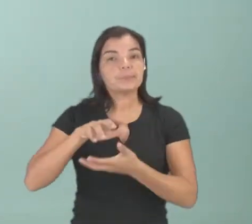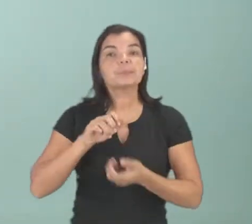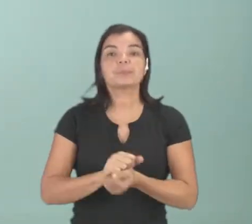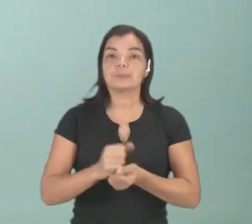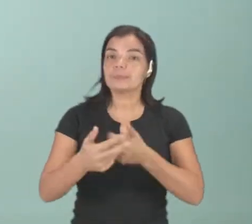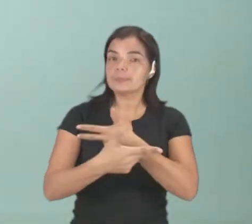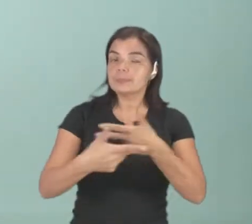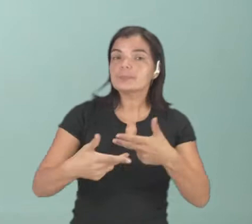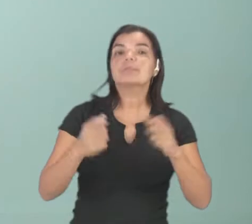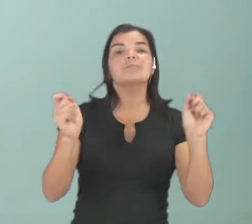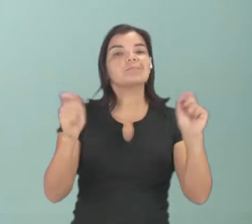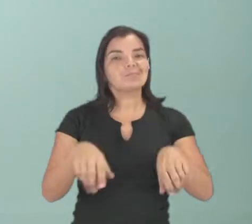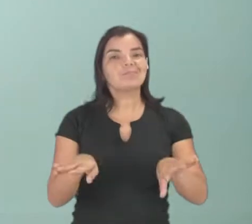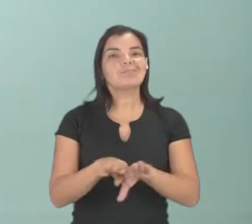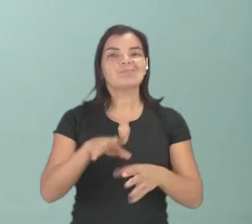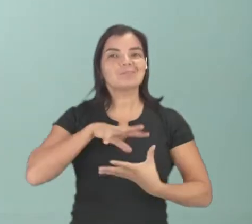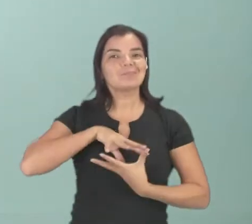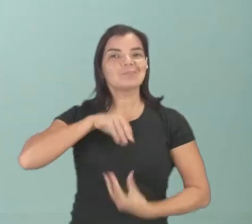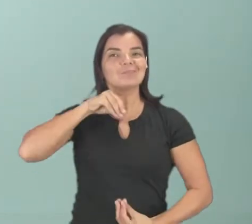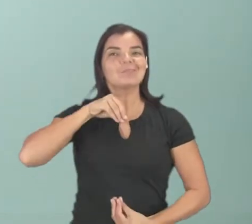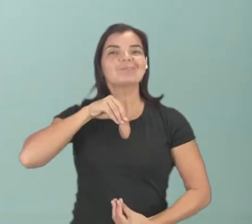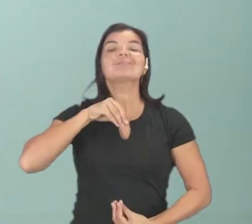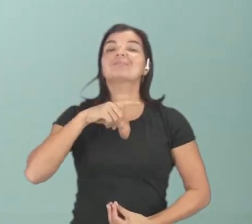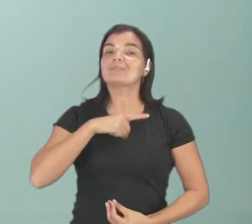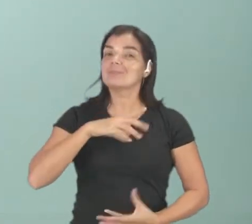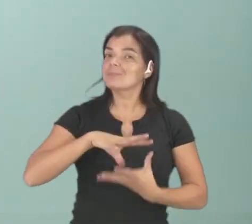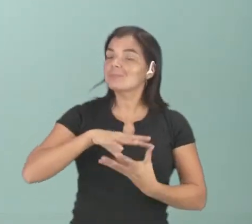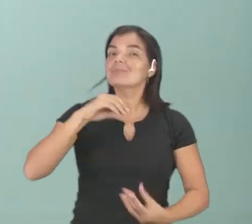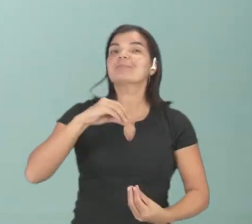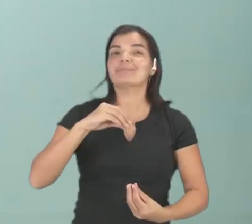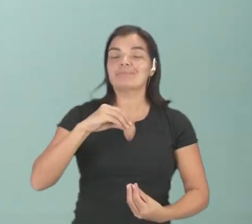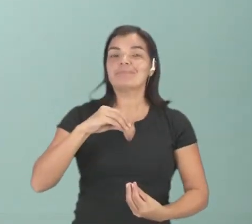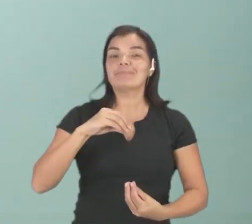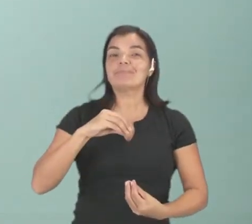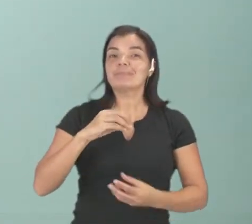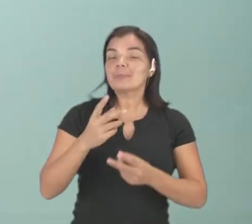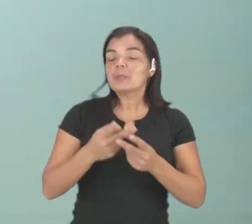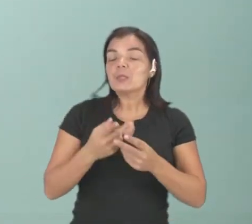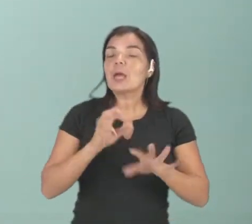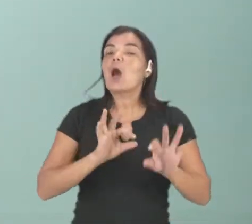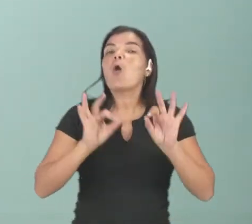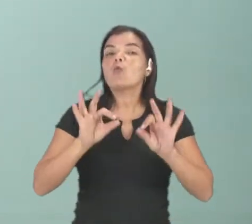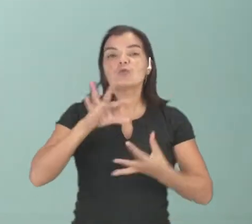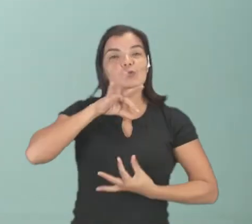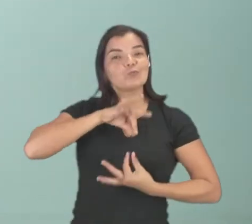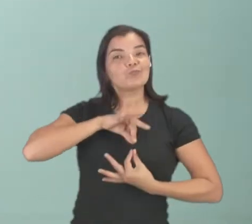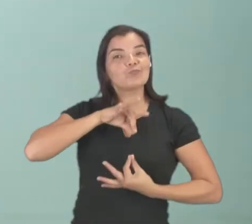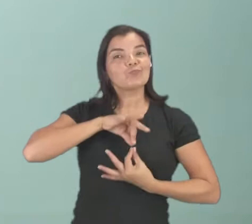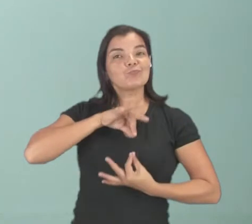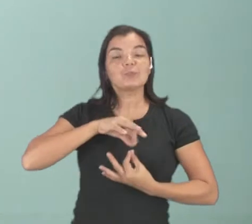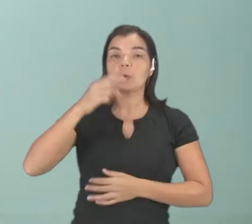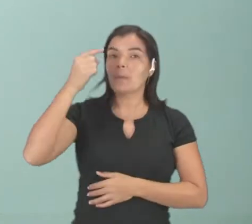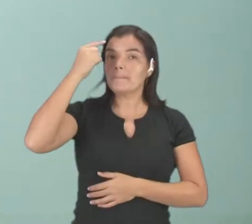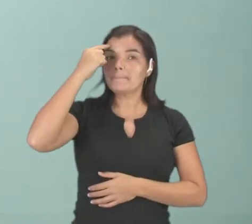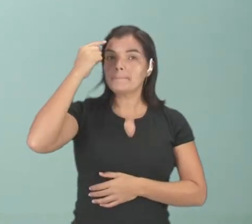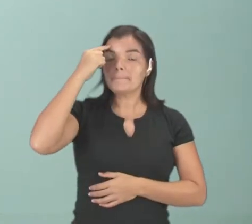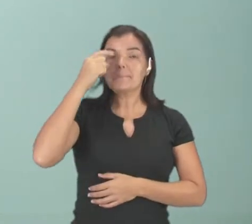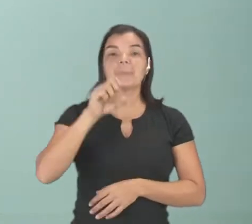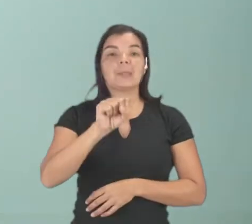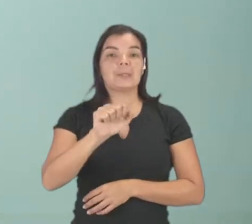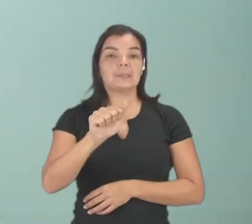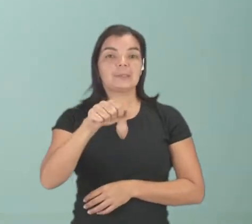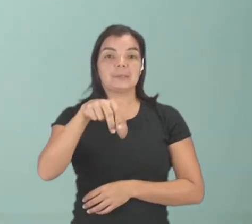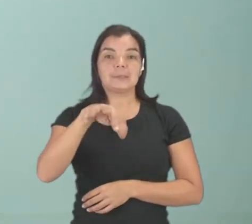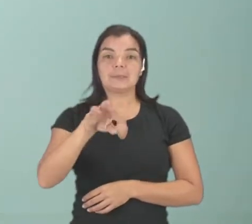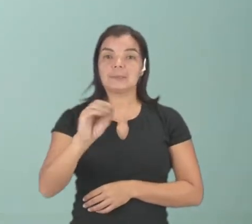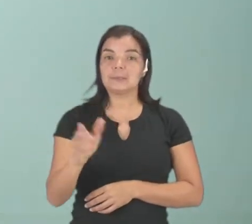com os objetos, ele possui uma alma. E a alma é algo que está no plano espiritual. Então, o pensamento de Santo Agostinho dá